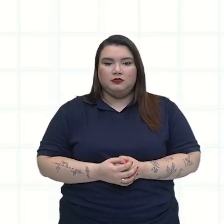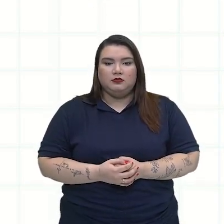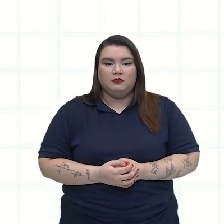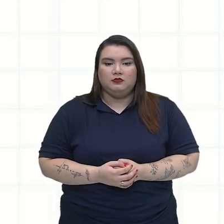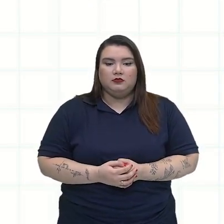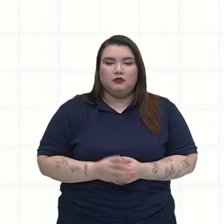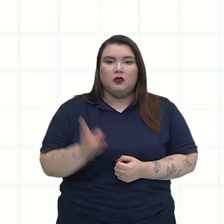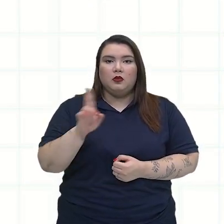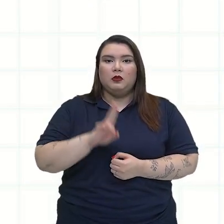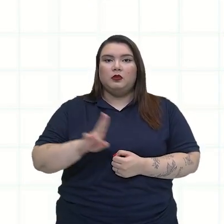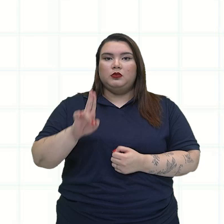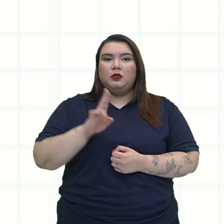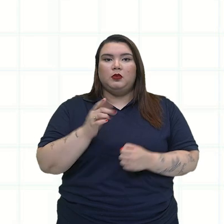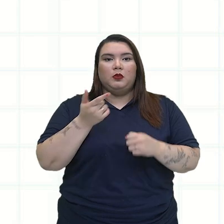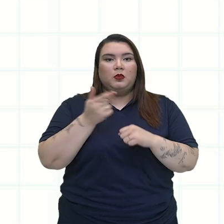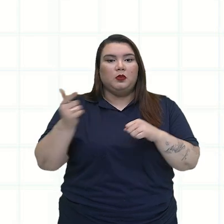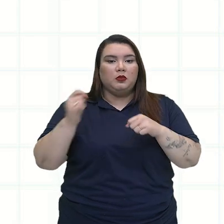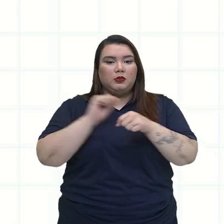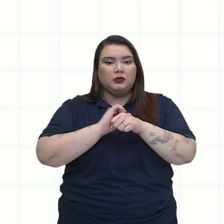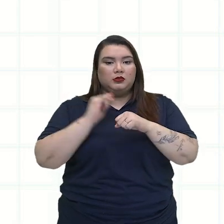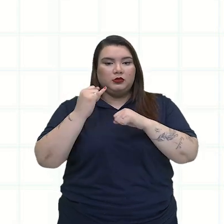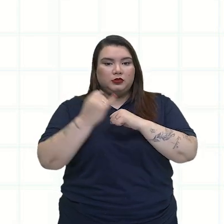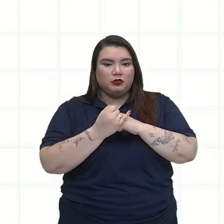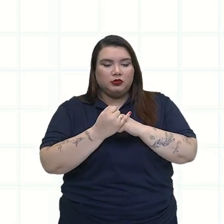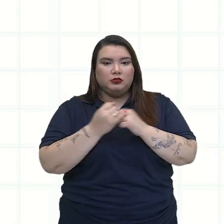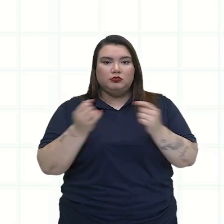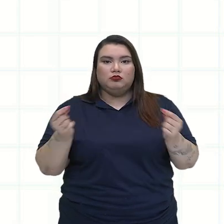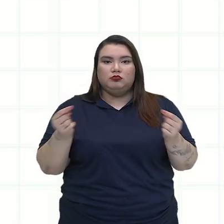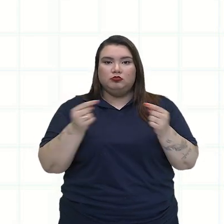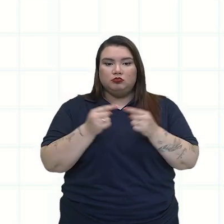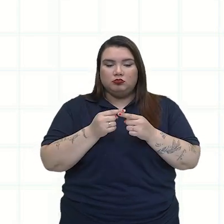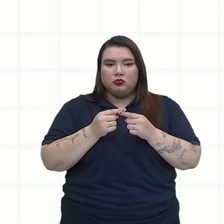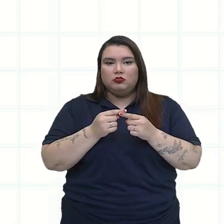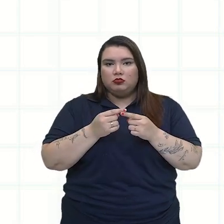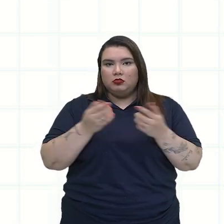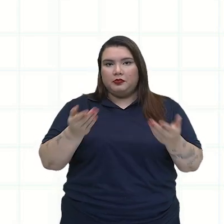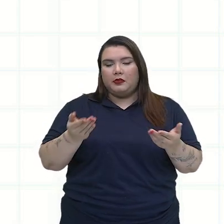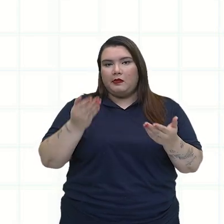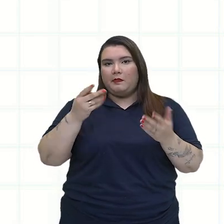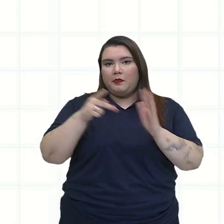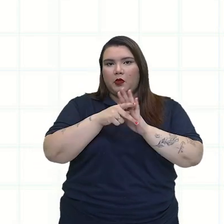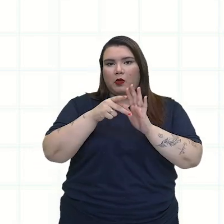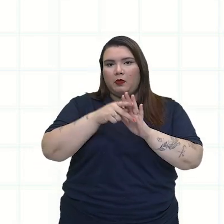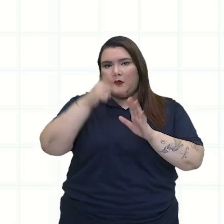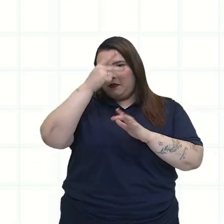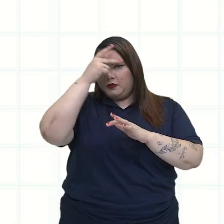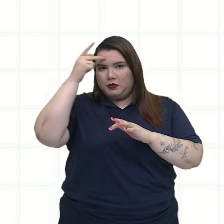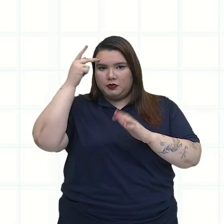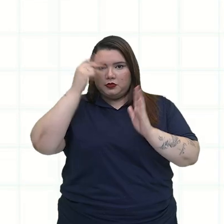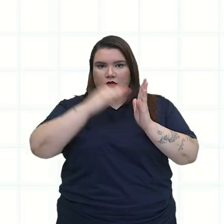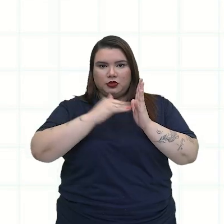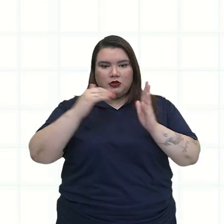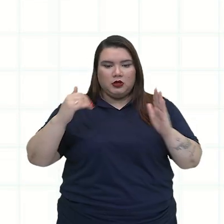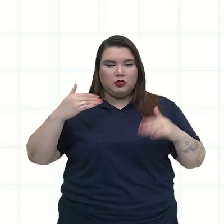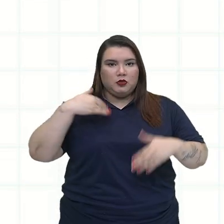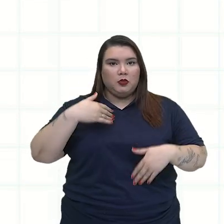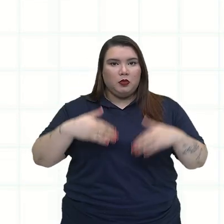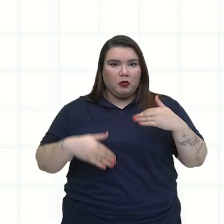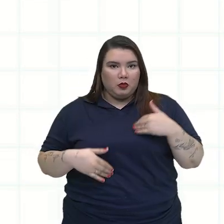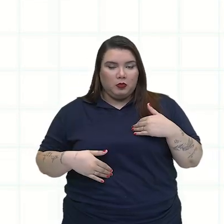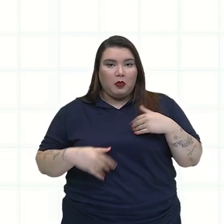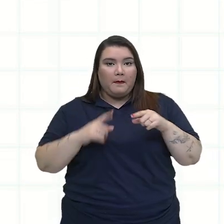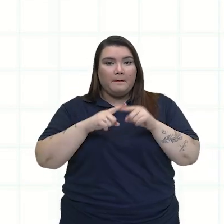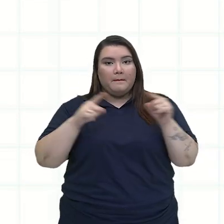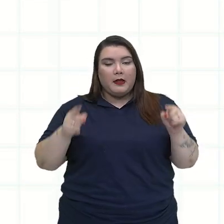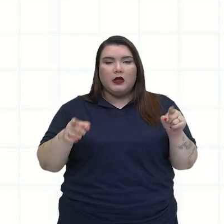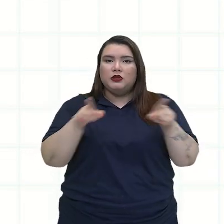usei alguns adjetivos para falar sobre a aparência das pessoas, como elas são fisicamente, né?